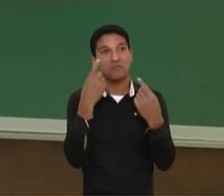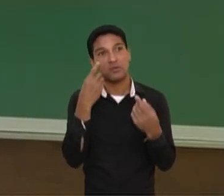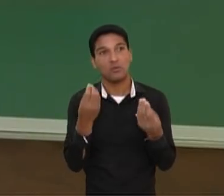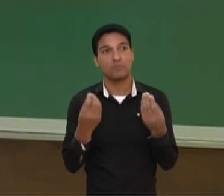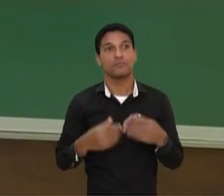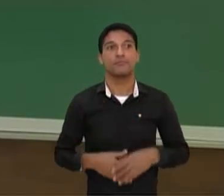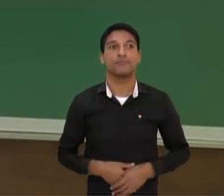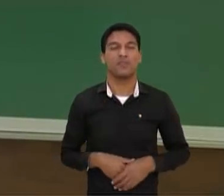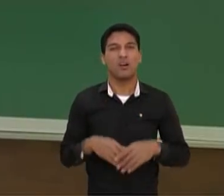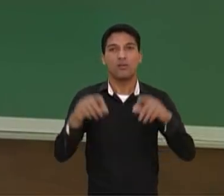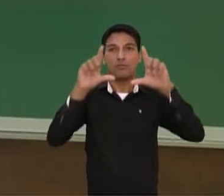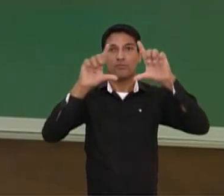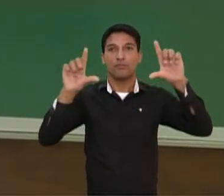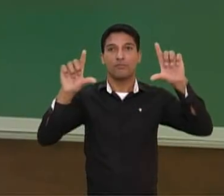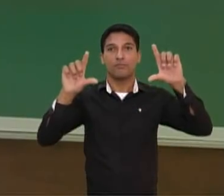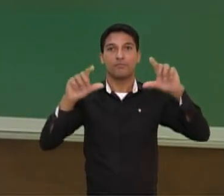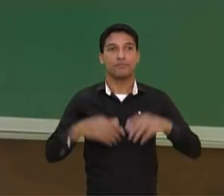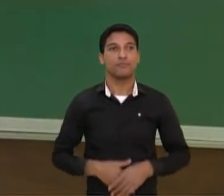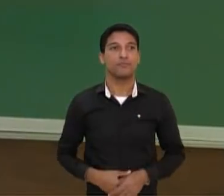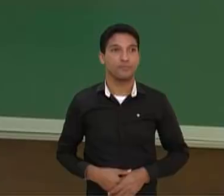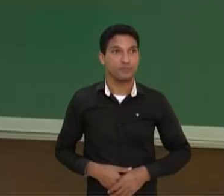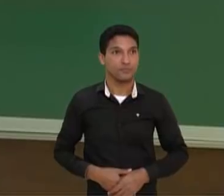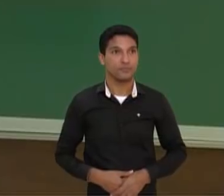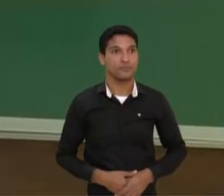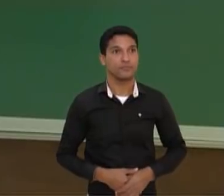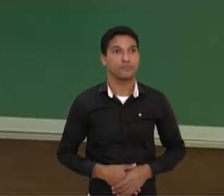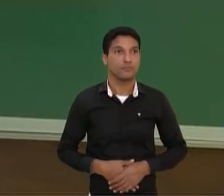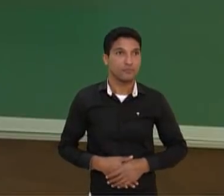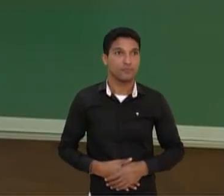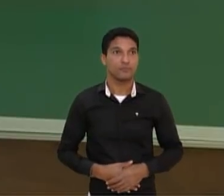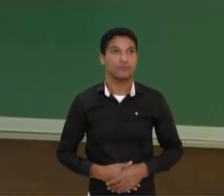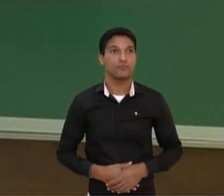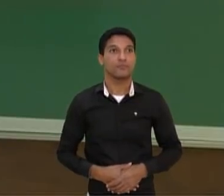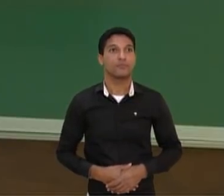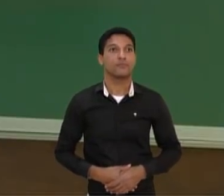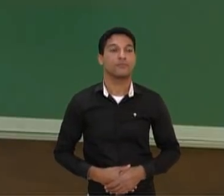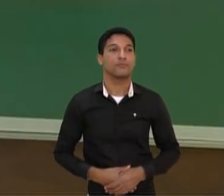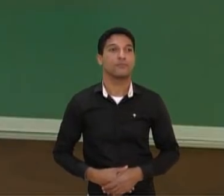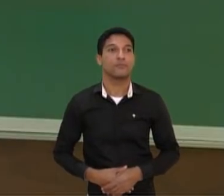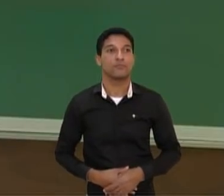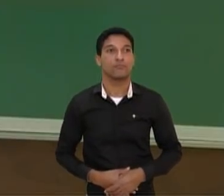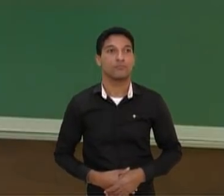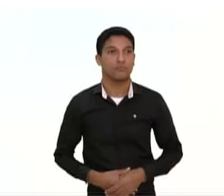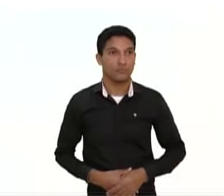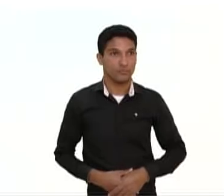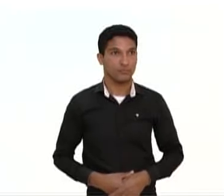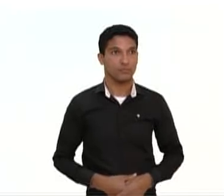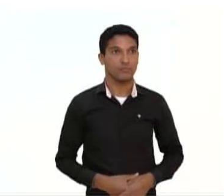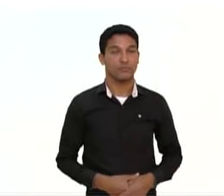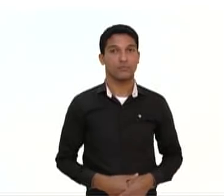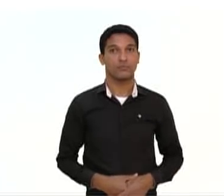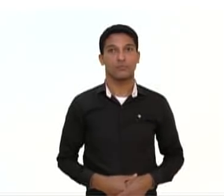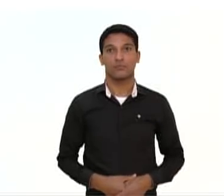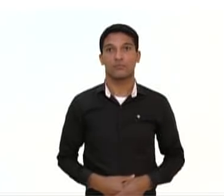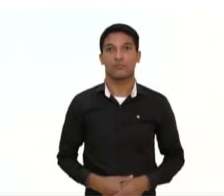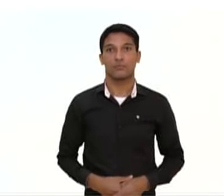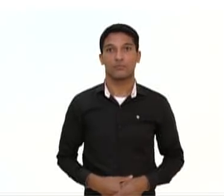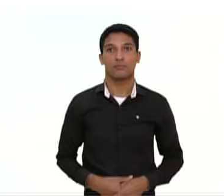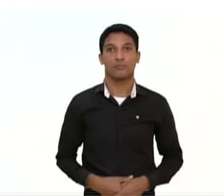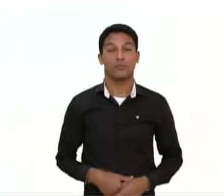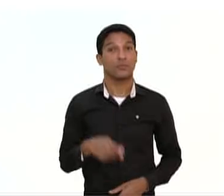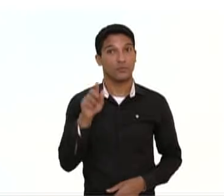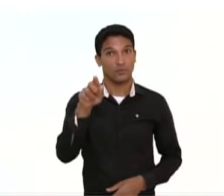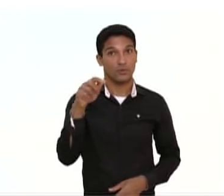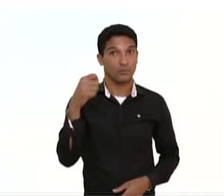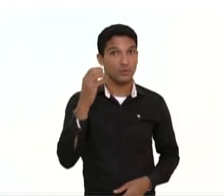Então vamos dar uma conferida aqui como é que fica a resolução dessa questão. Bom, a primeira coisa que você tem que